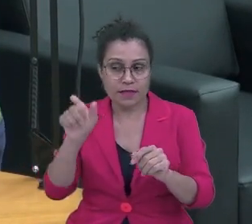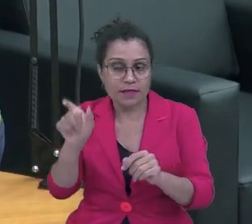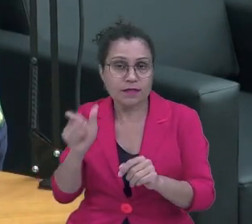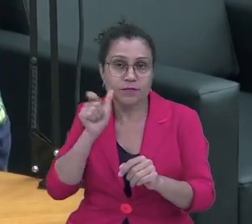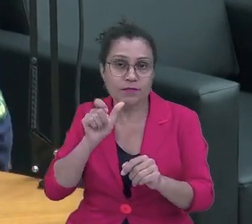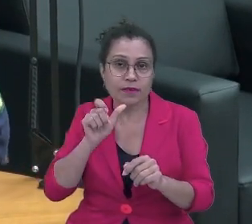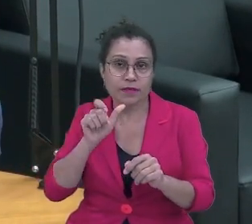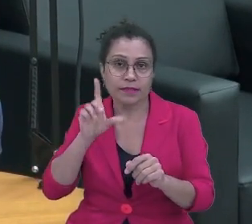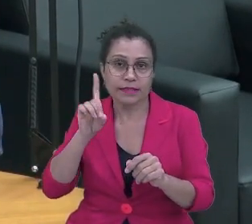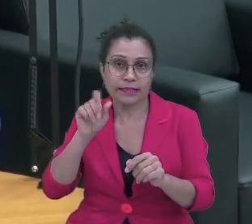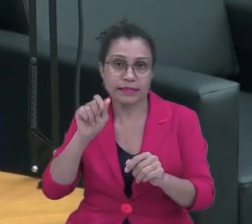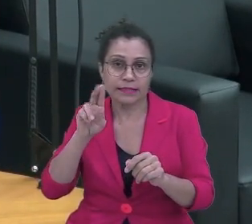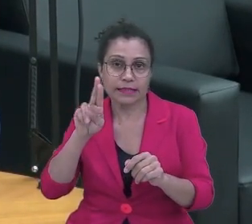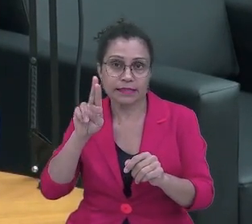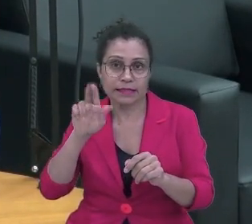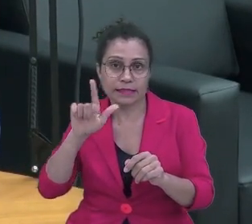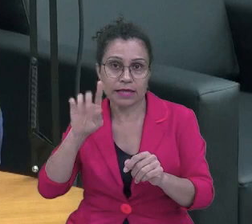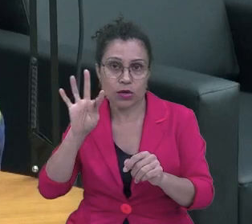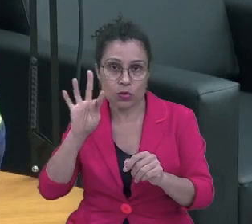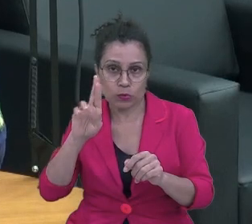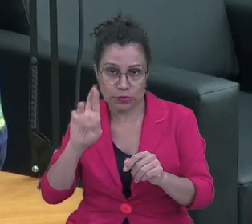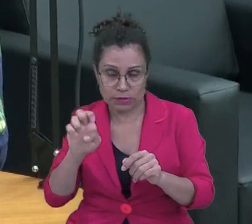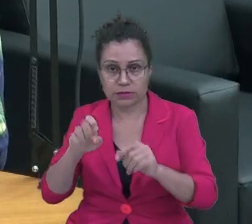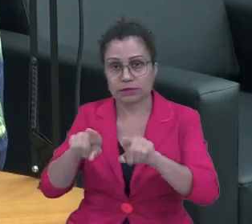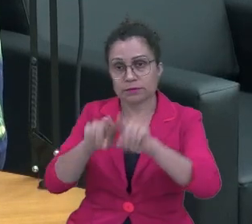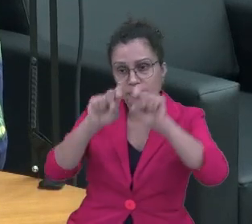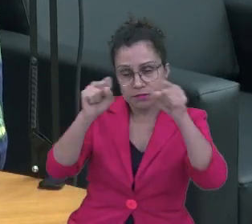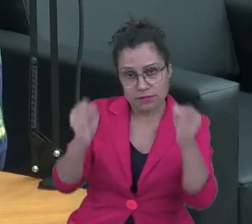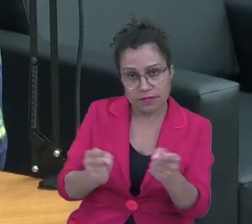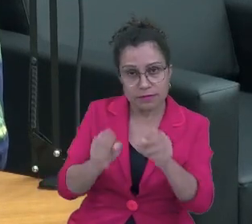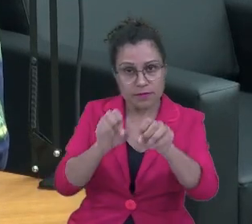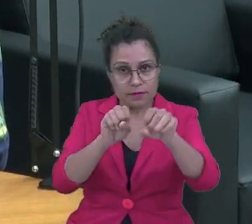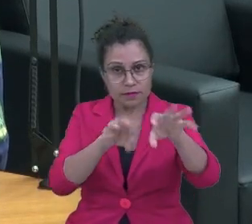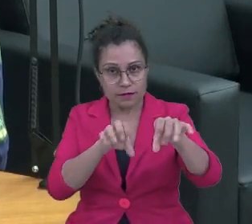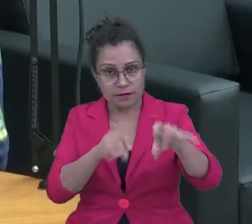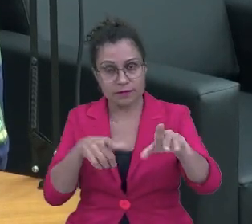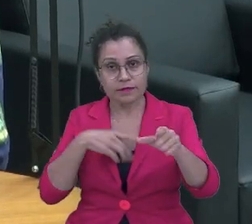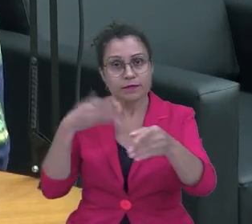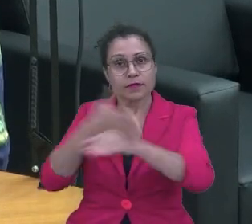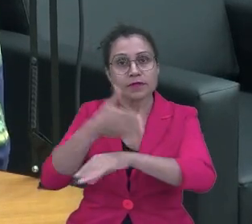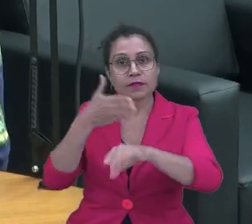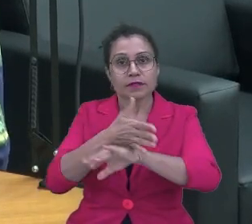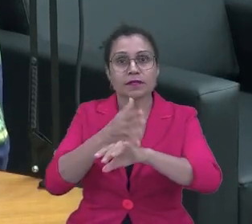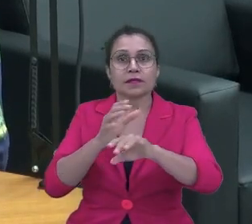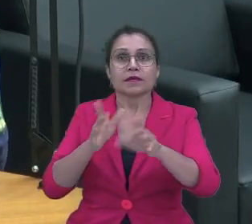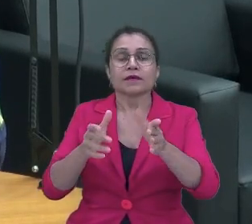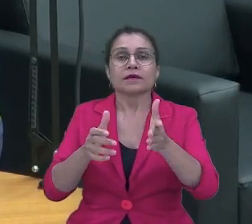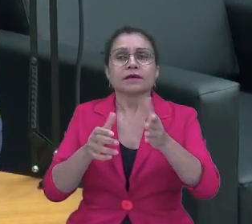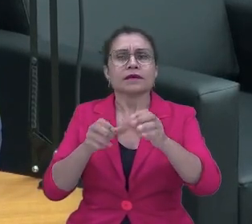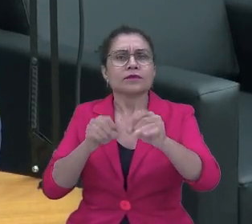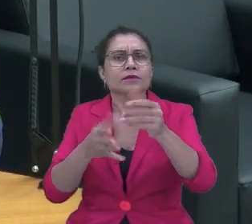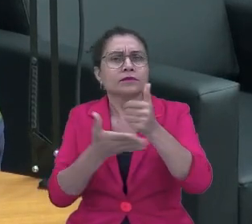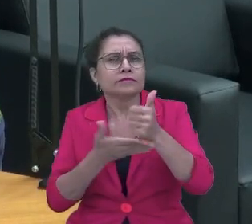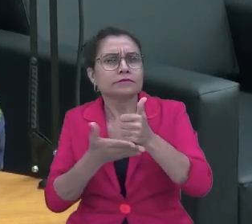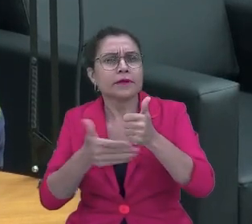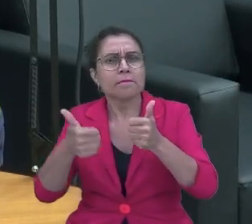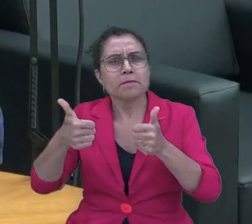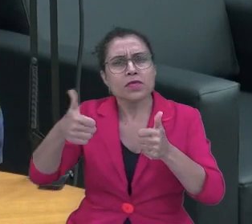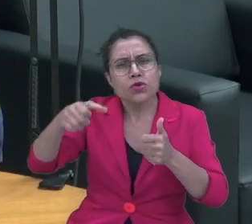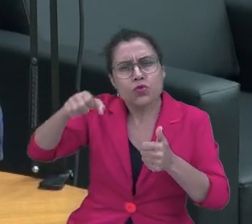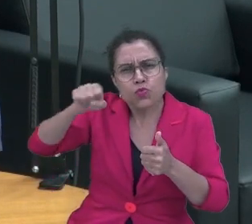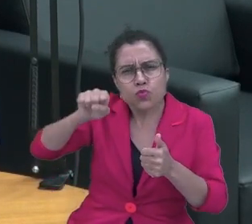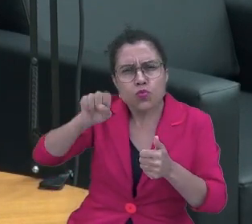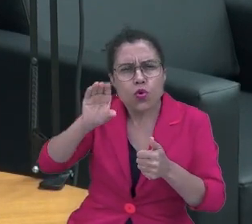fala, escuta, além do sistema educacional, né? Que nós tivemos o acesso à educação primária. Aí em 1800, já